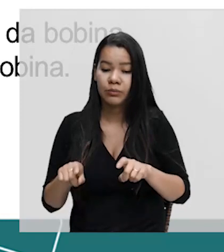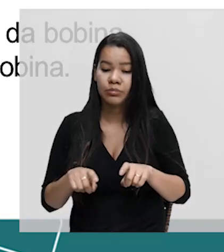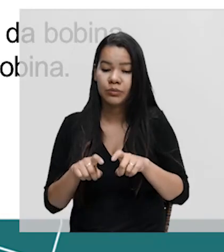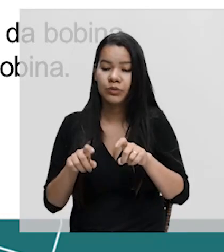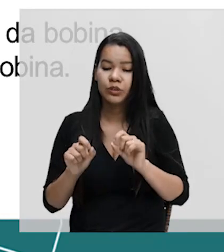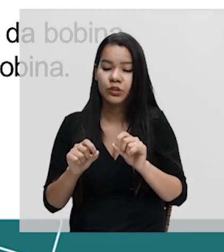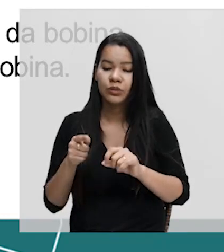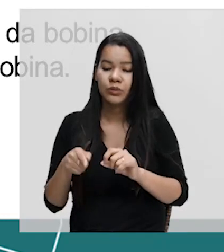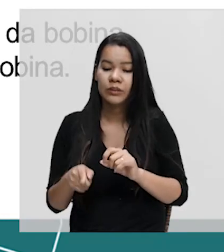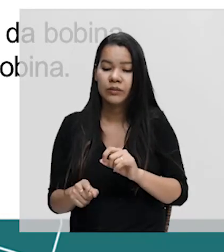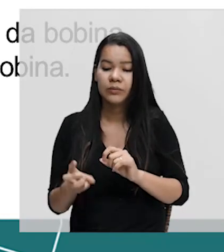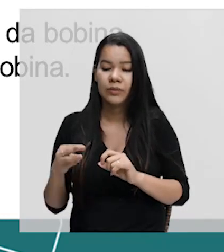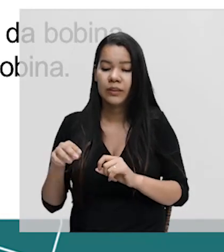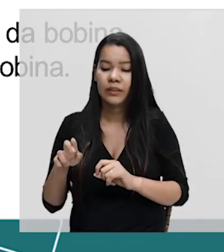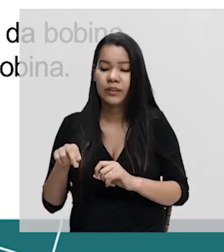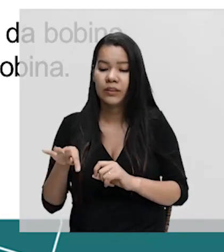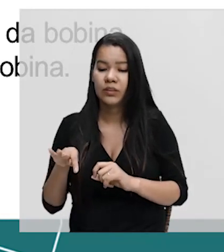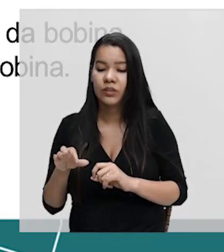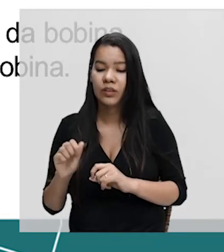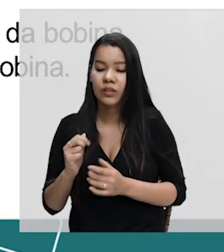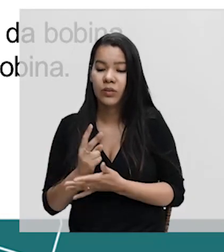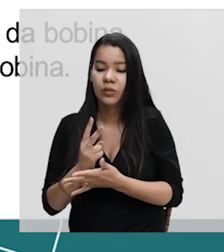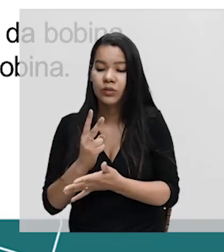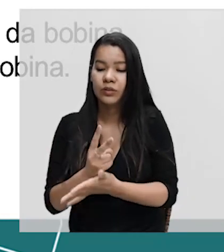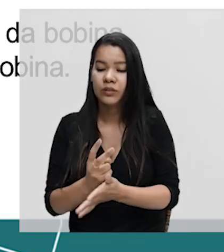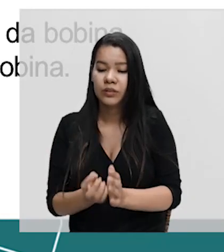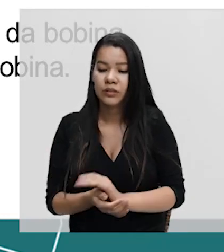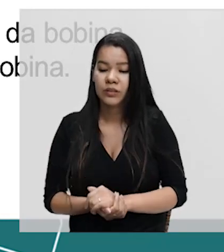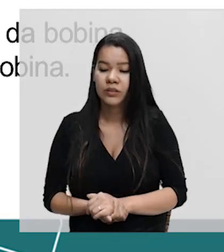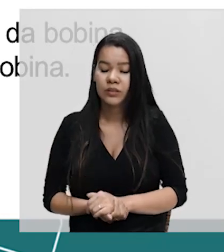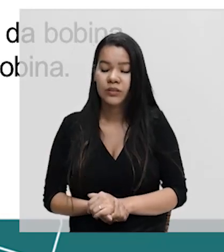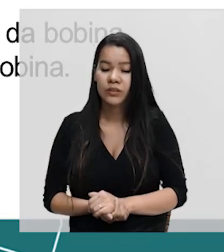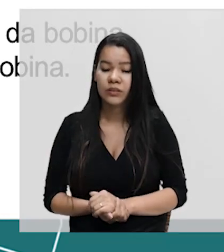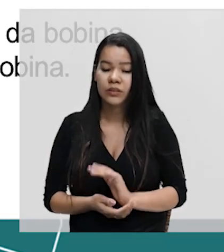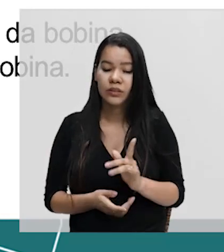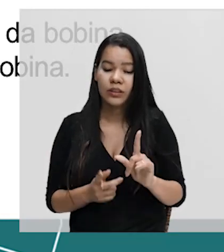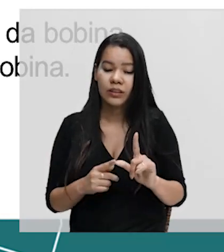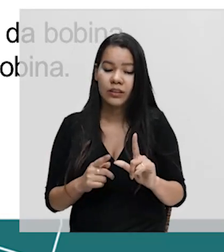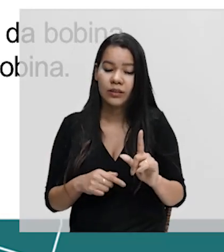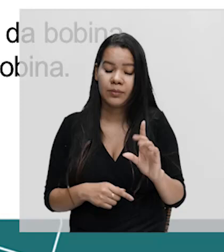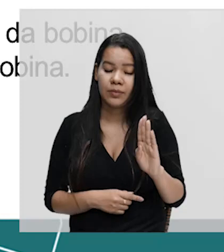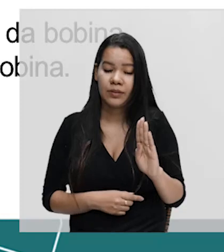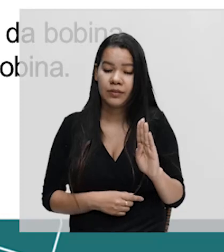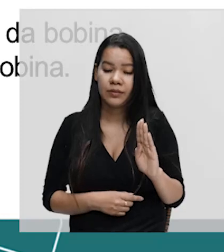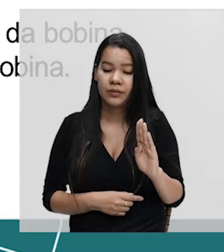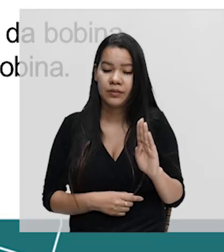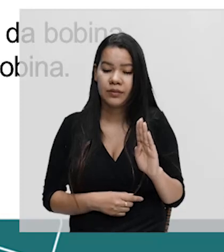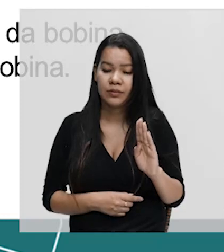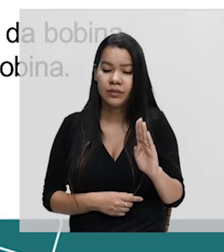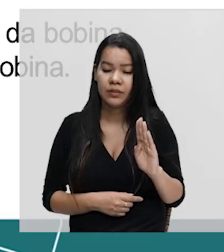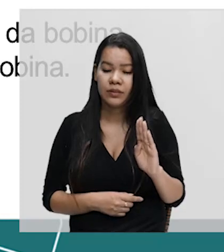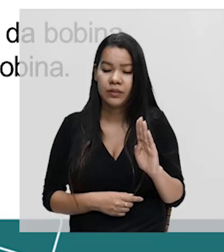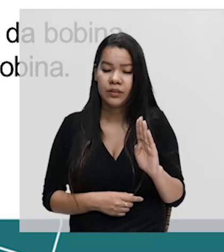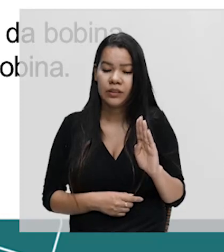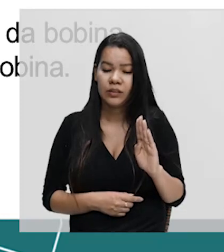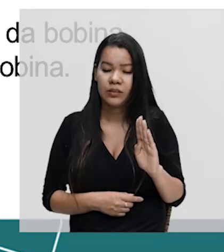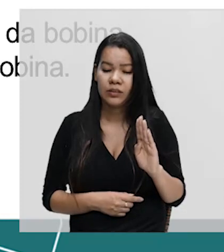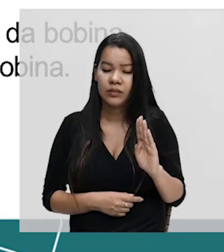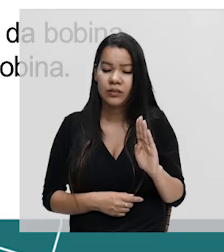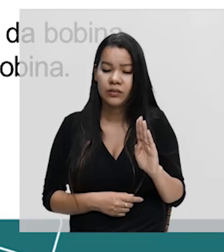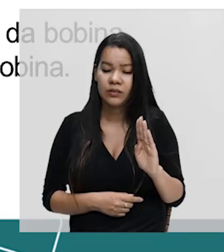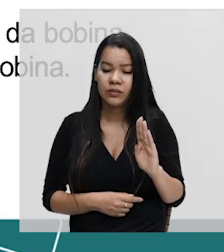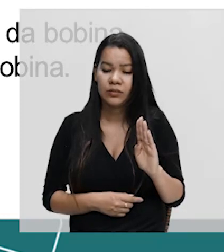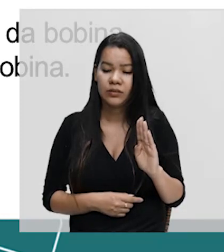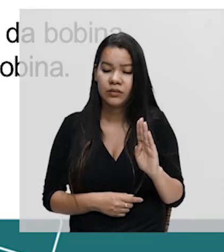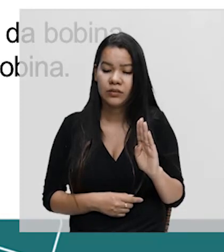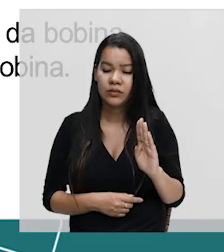magnética constante. Olha só a palavra. A letra B. Provoca-se uma variação do fluxo magnético no